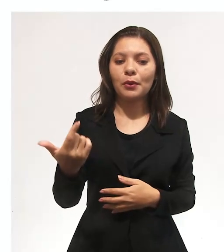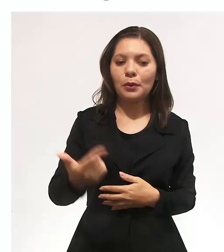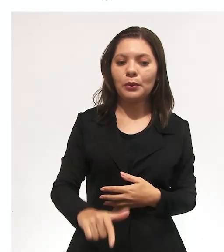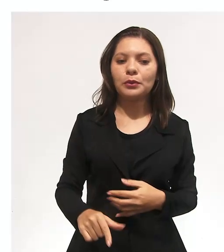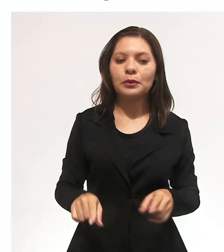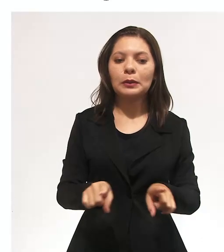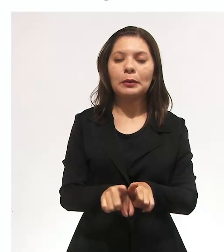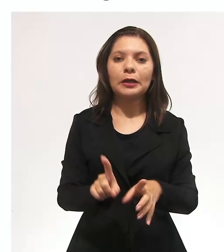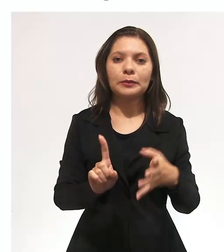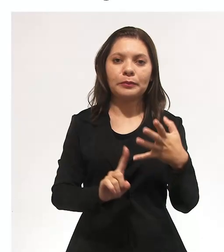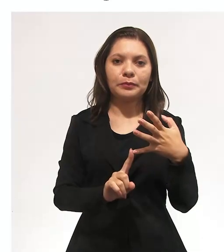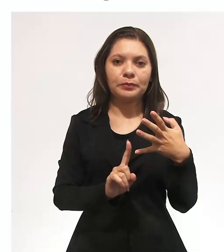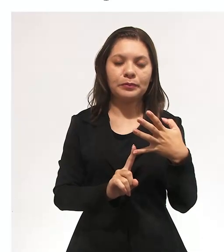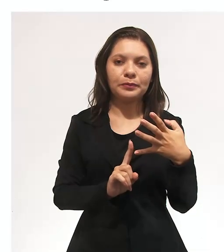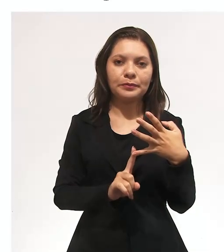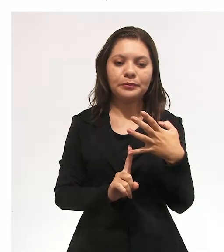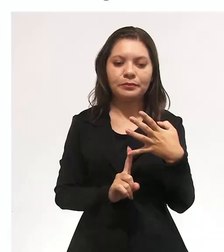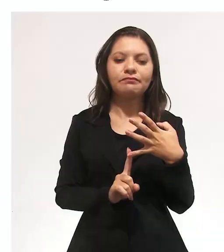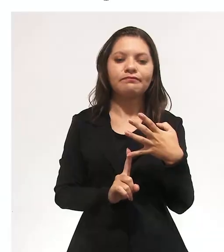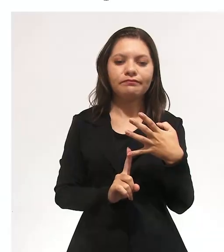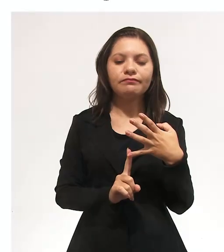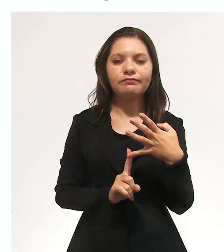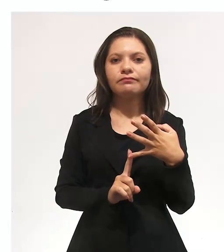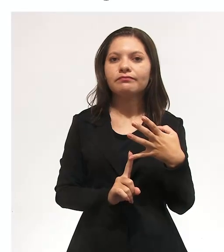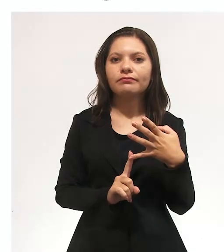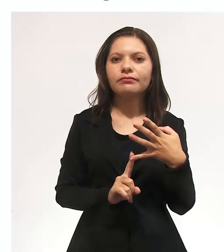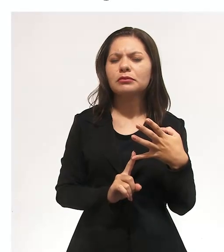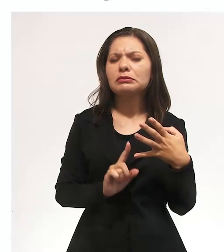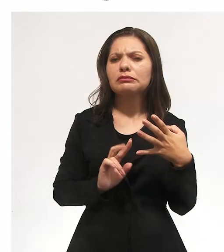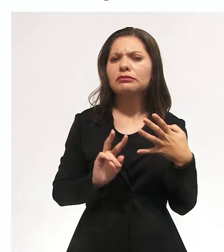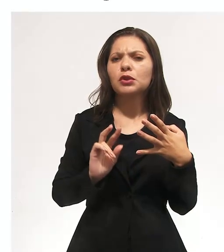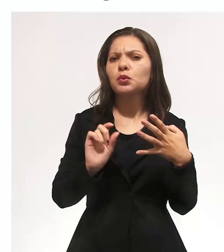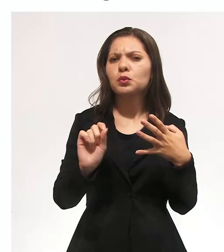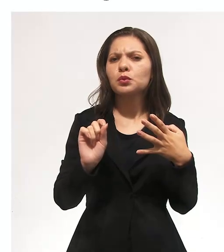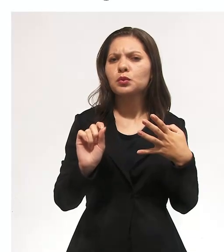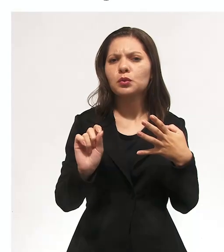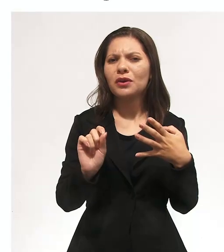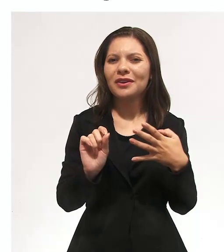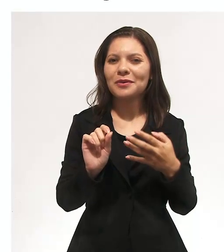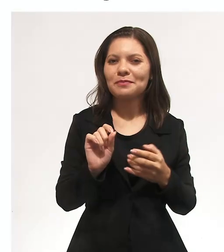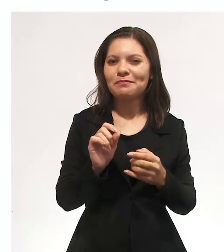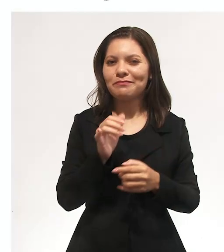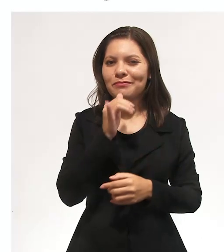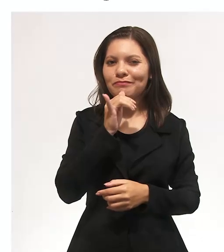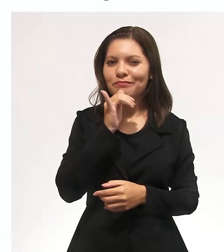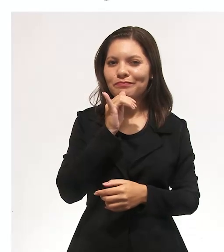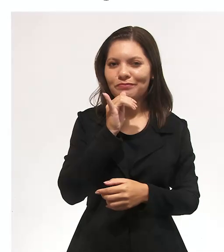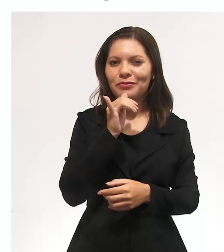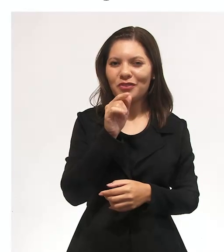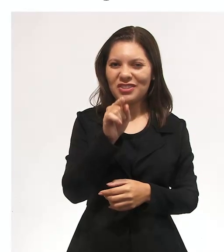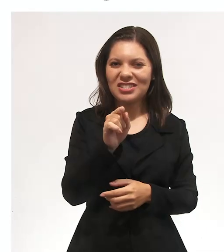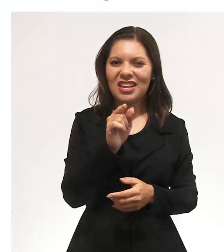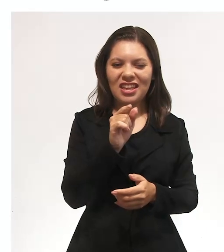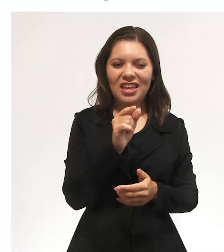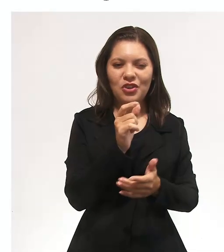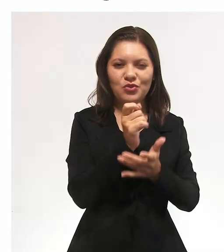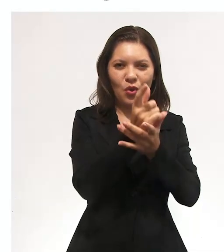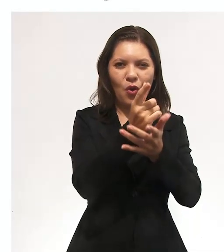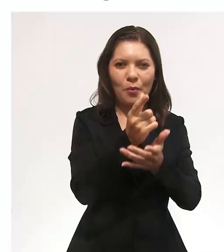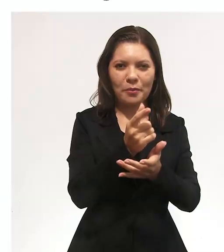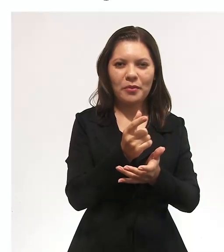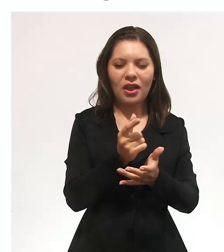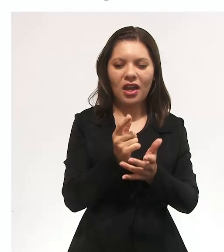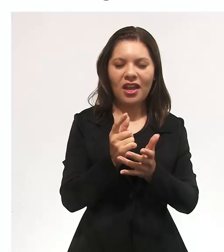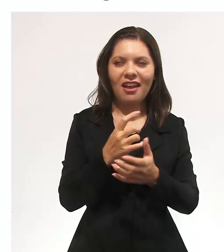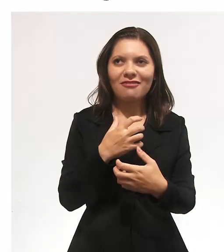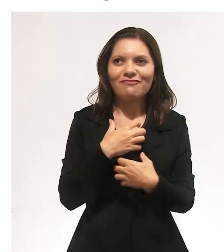aqui é a utilidade. Sabe aquela satisfação ou benefício obtido ao